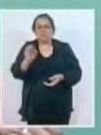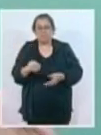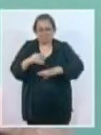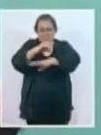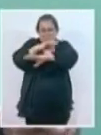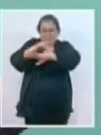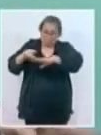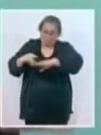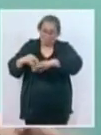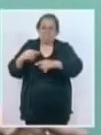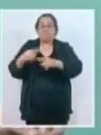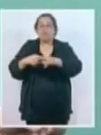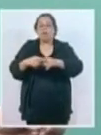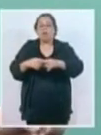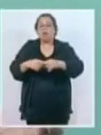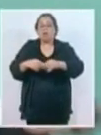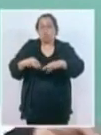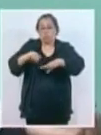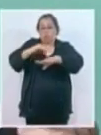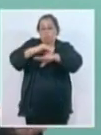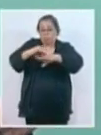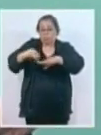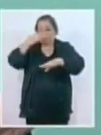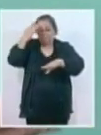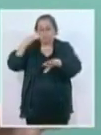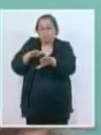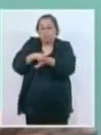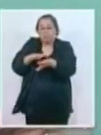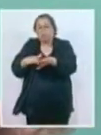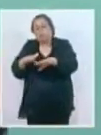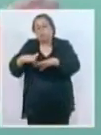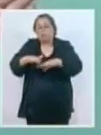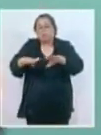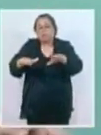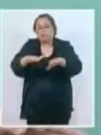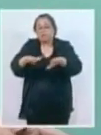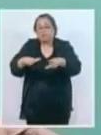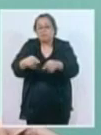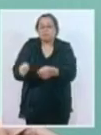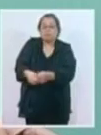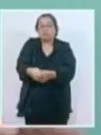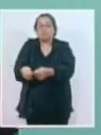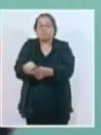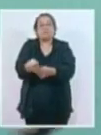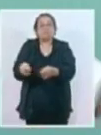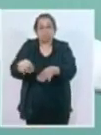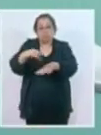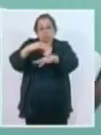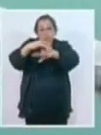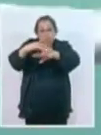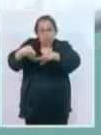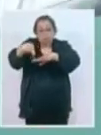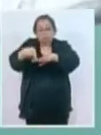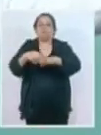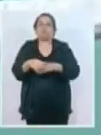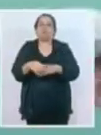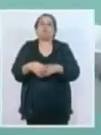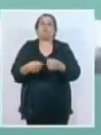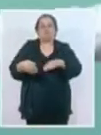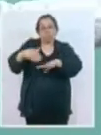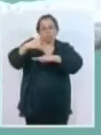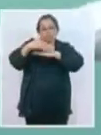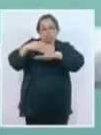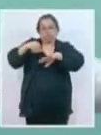Considerando que a marcação no piso, né, para a pessoa com deficiência, essa marcação está no meio da calçada. Nós pedimos que houvesse a